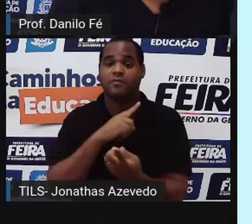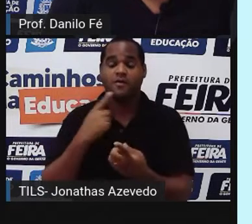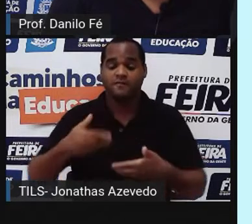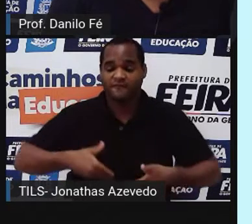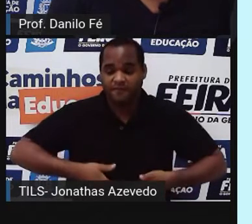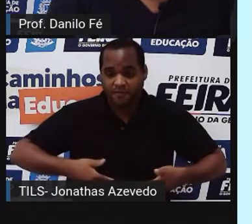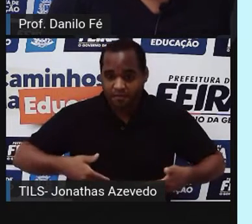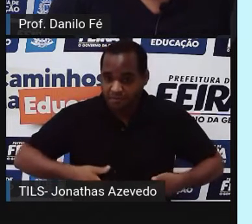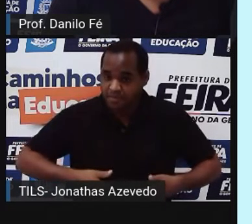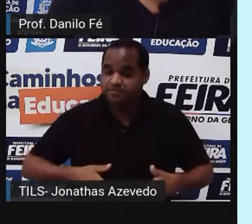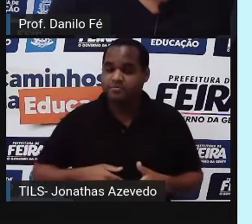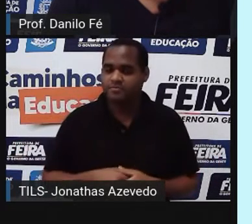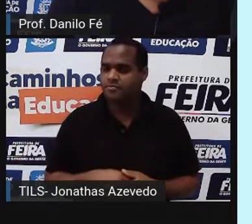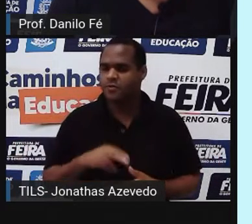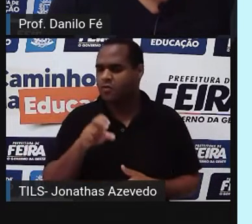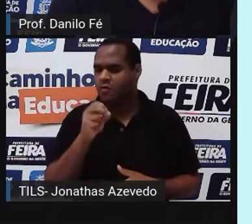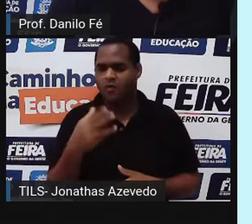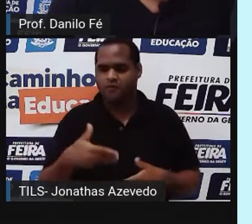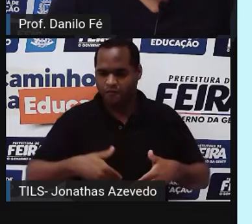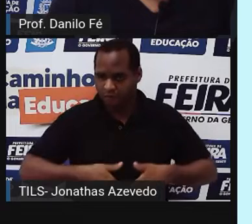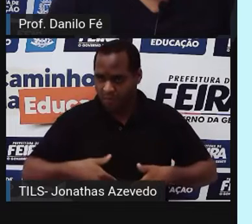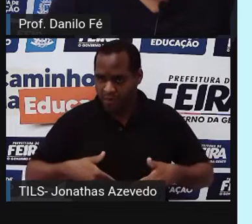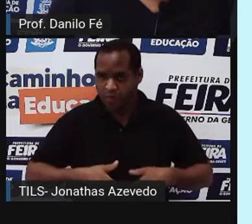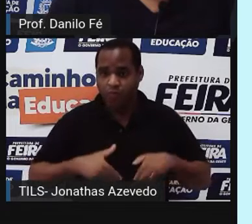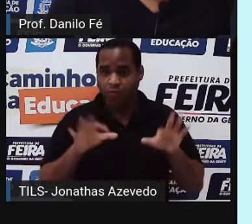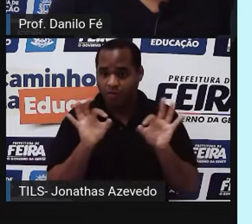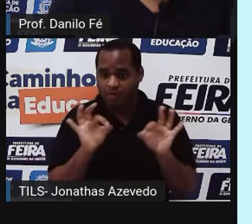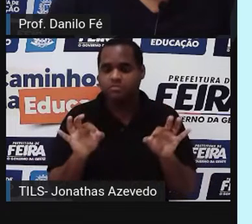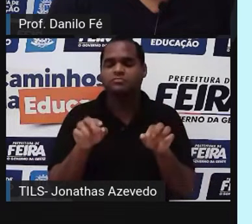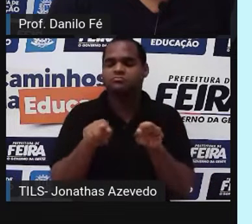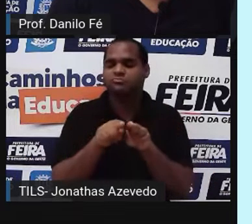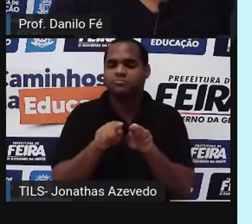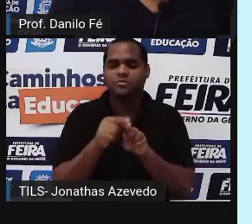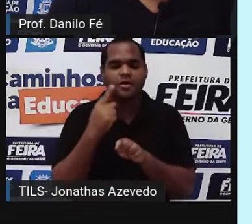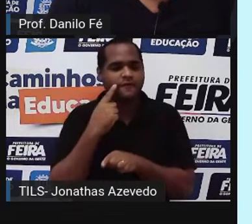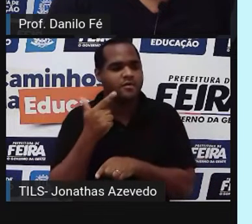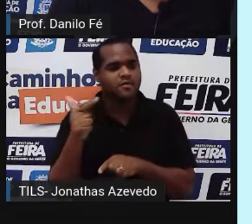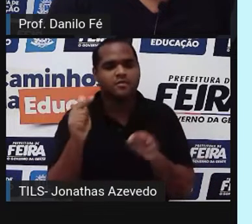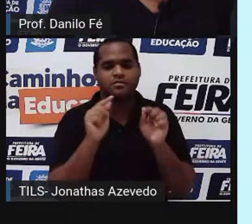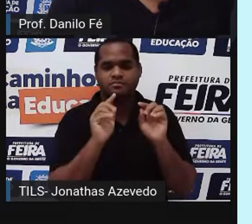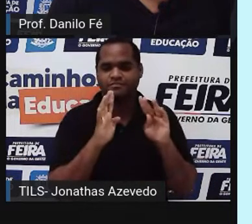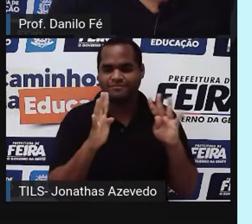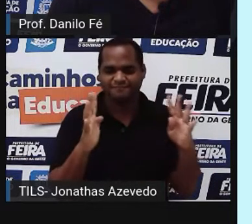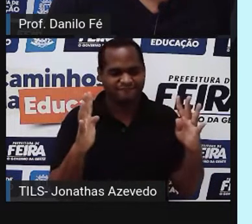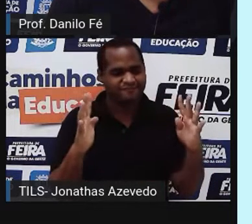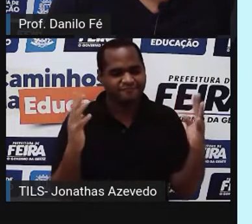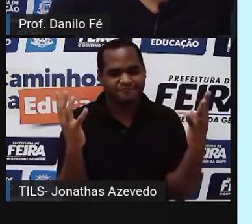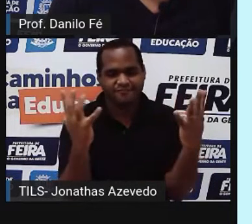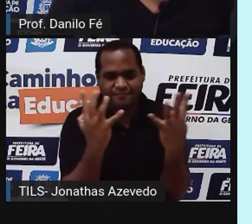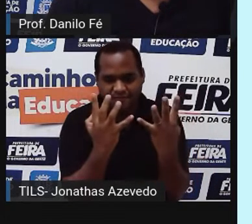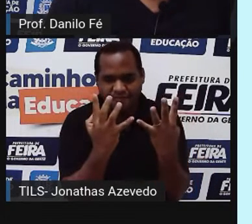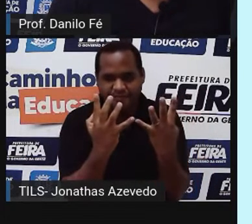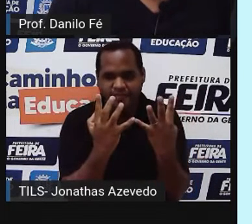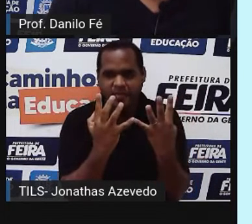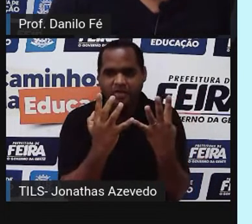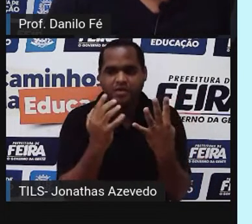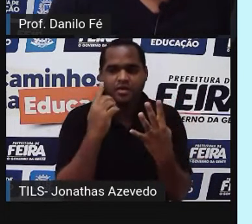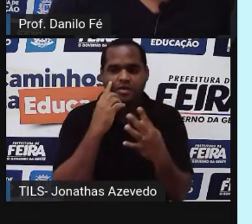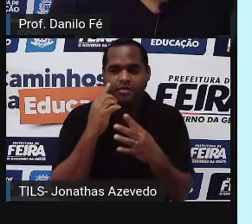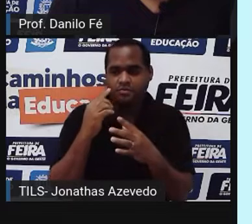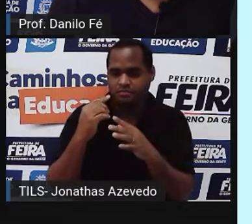fome. Ou, se não morressem de fome, eles eram levados a câmaras de